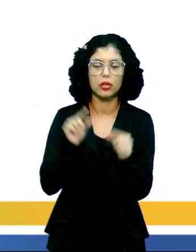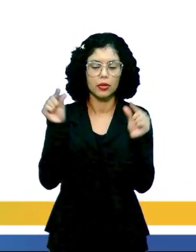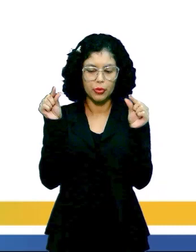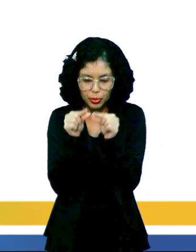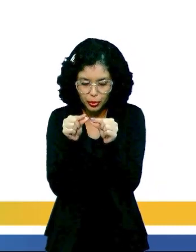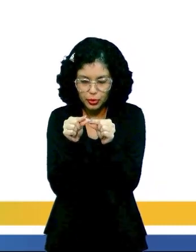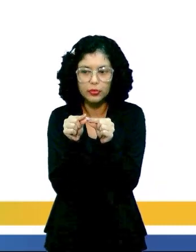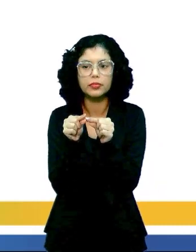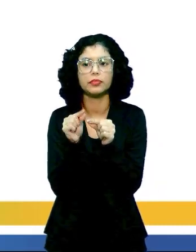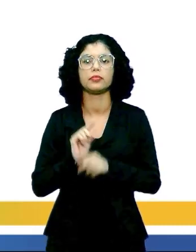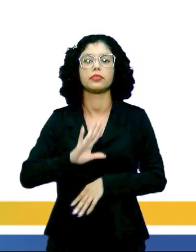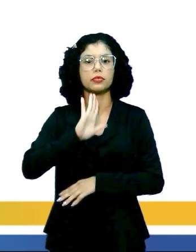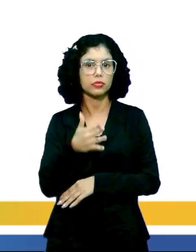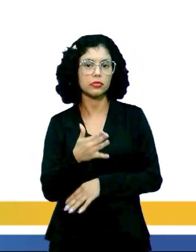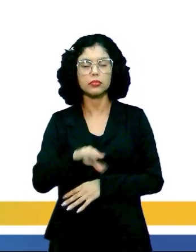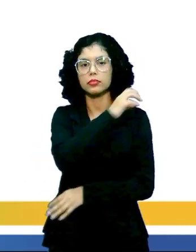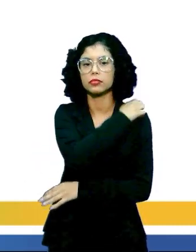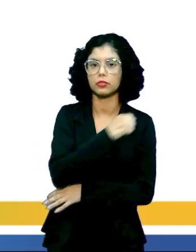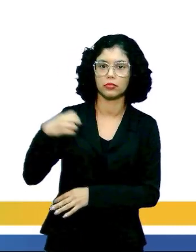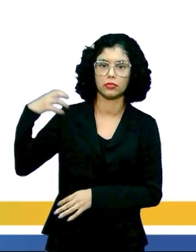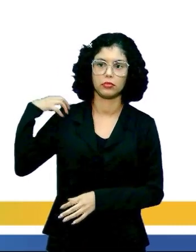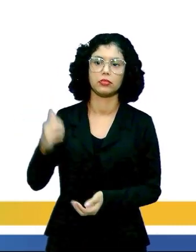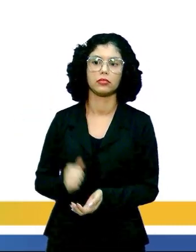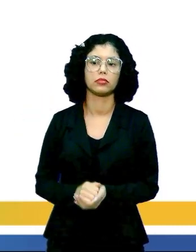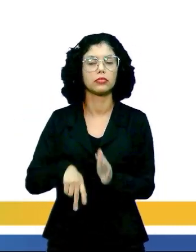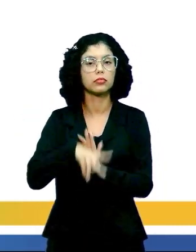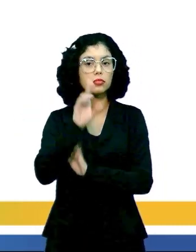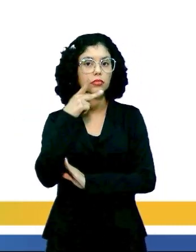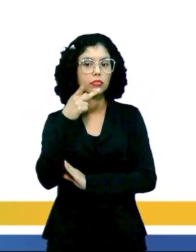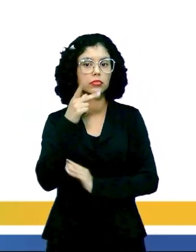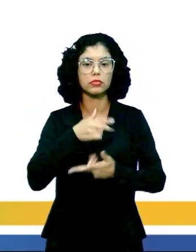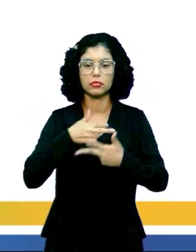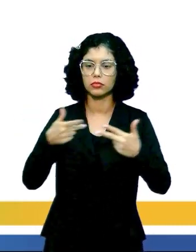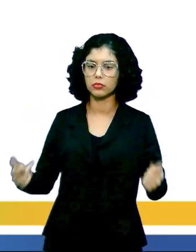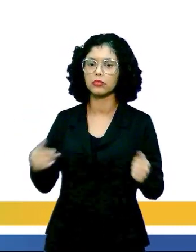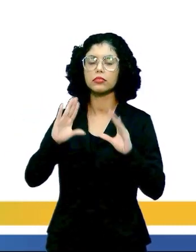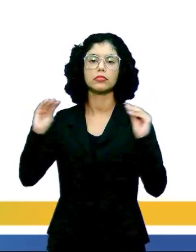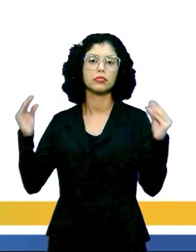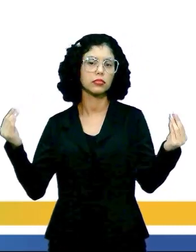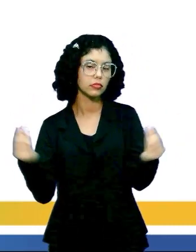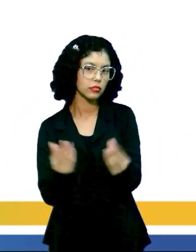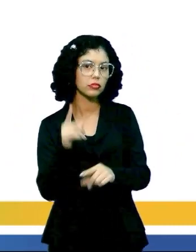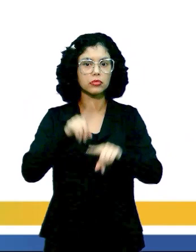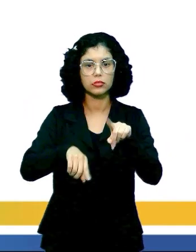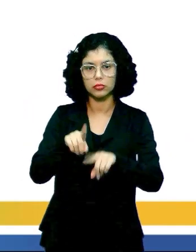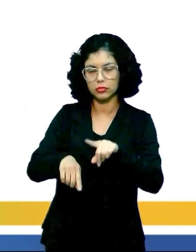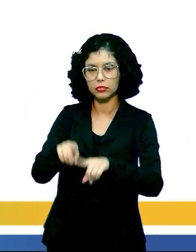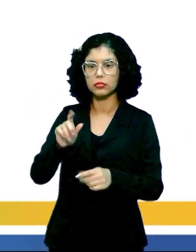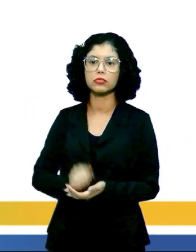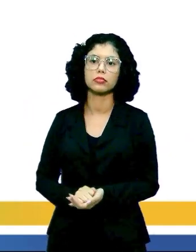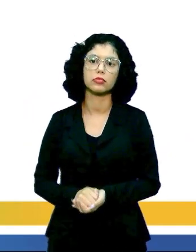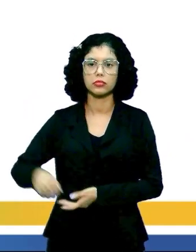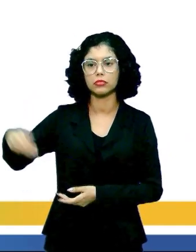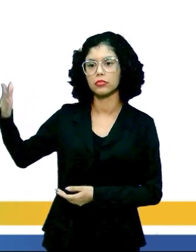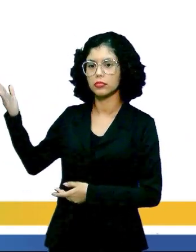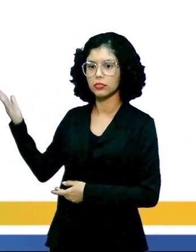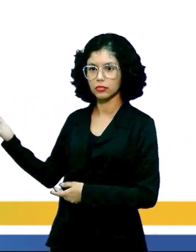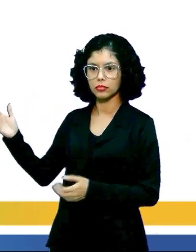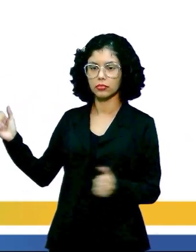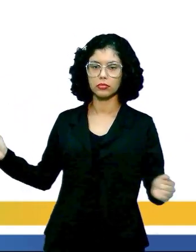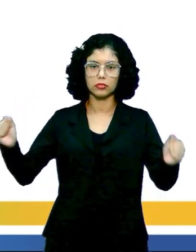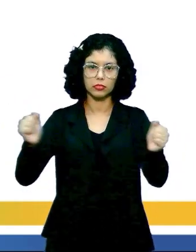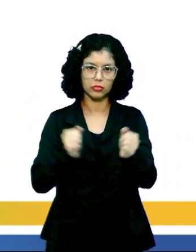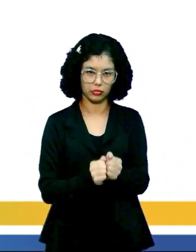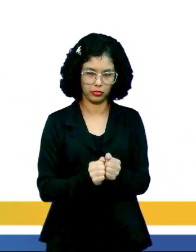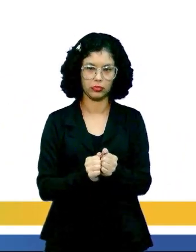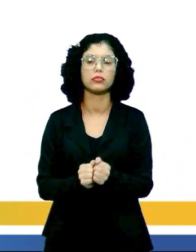partícula da matéria. Já Aristóteles definia que as coisas, as substâncias, a matéria, ela era produzida pela